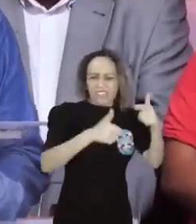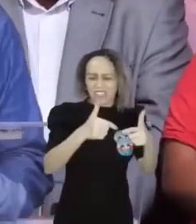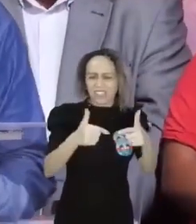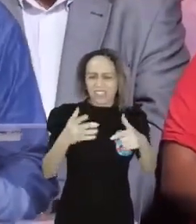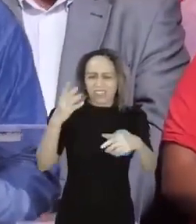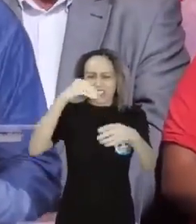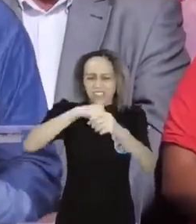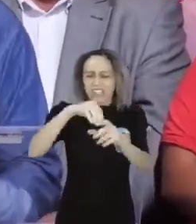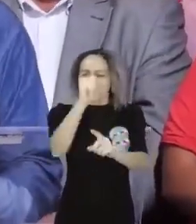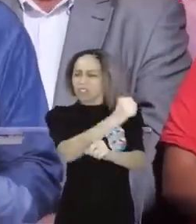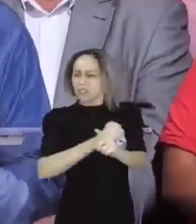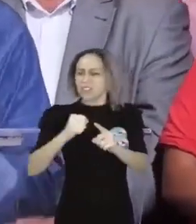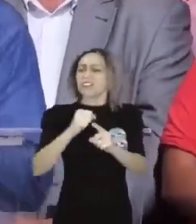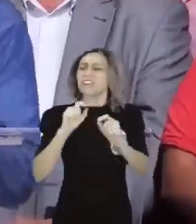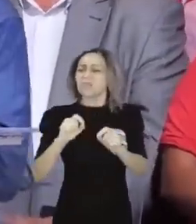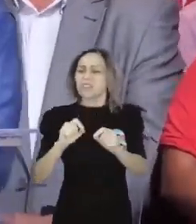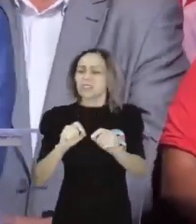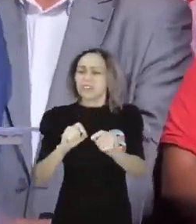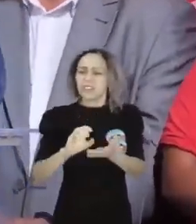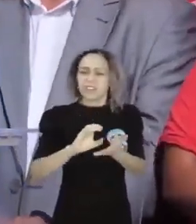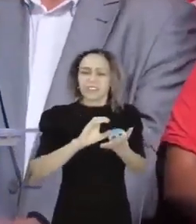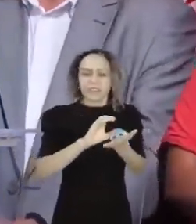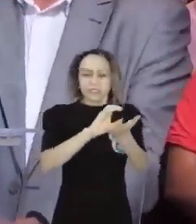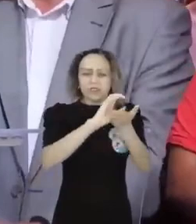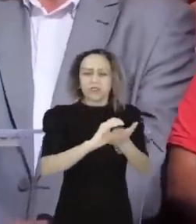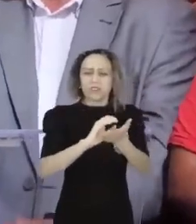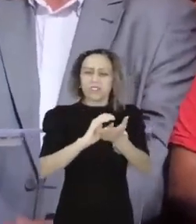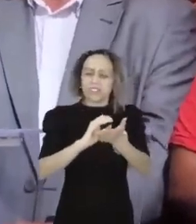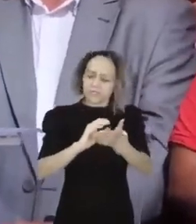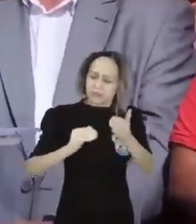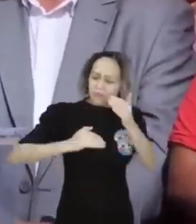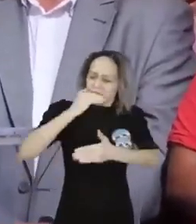volta do Conselho de Desenvolvimento Econômico e Social.